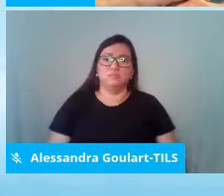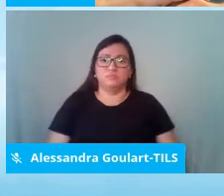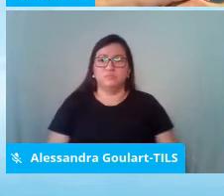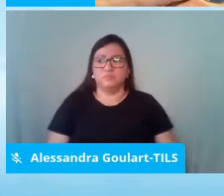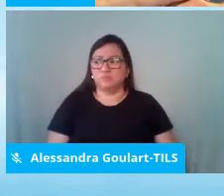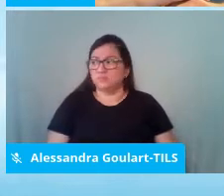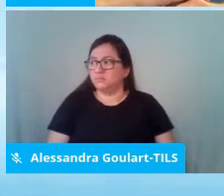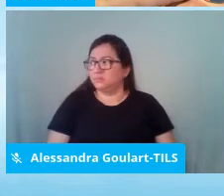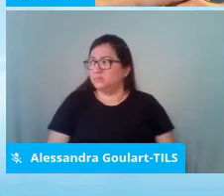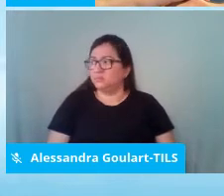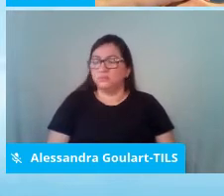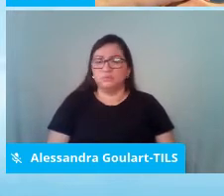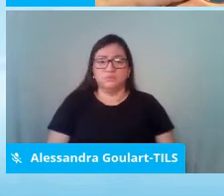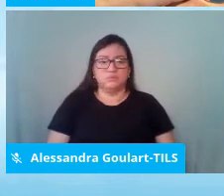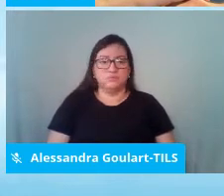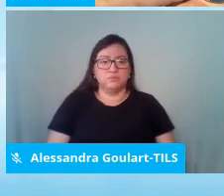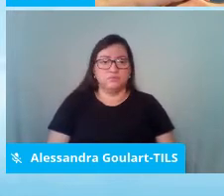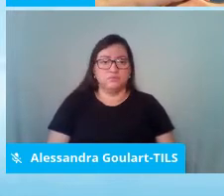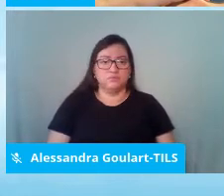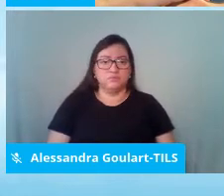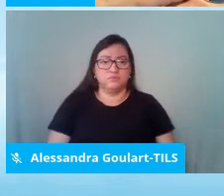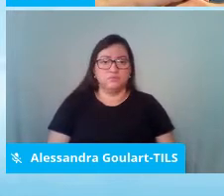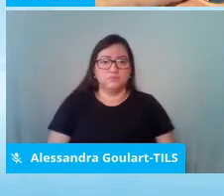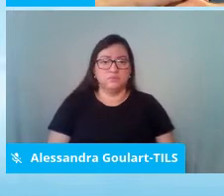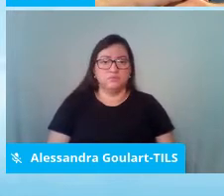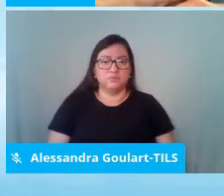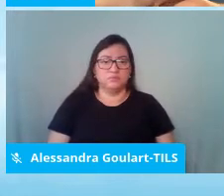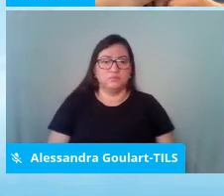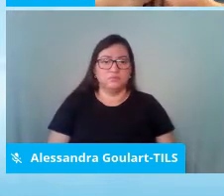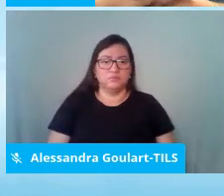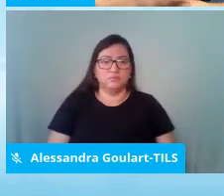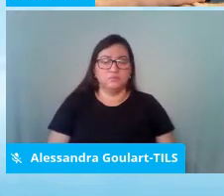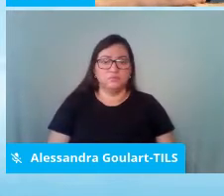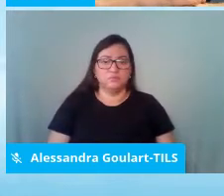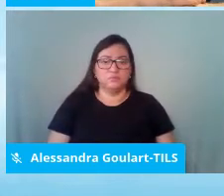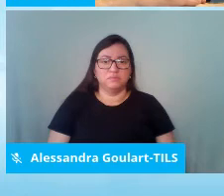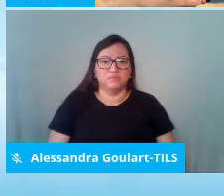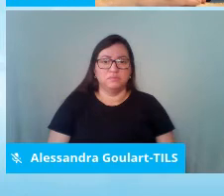O próximo, por favor, Mário. A população que a gente tem